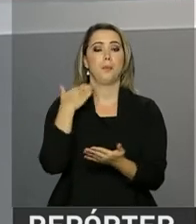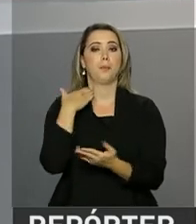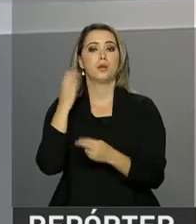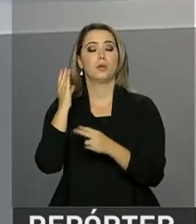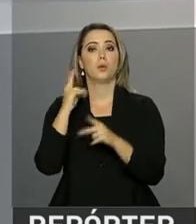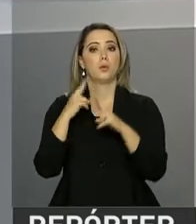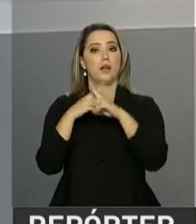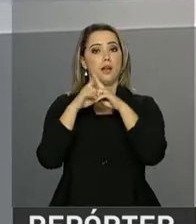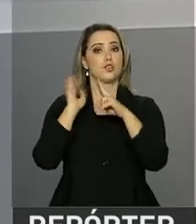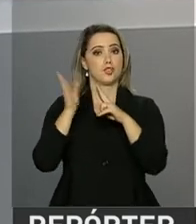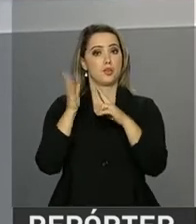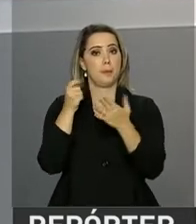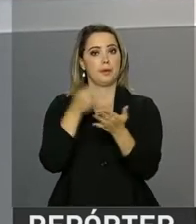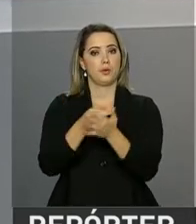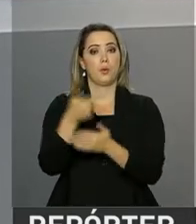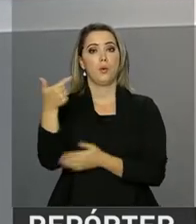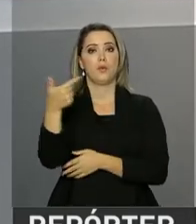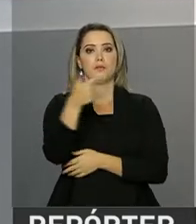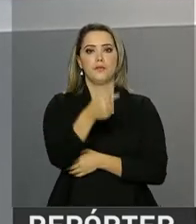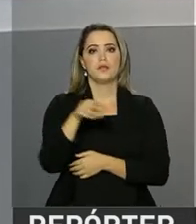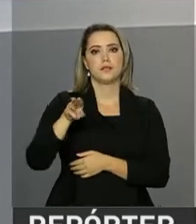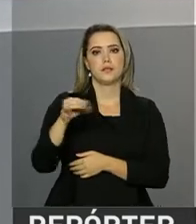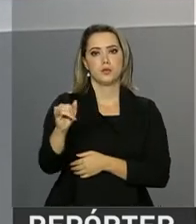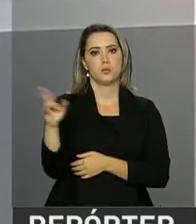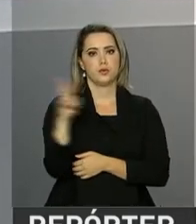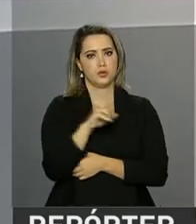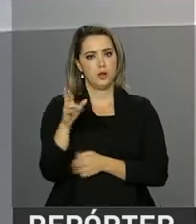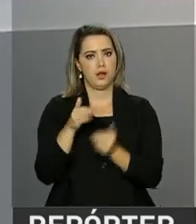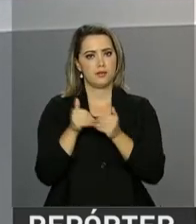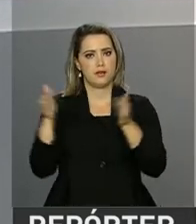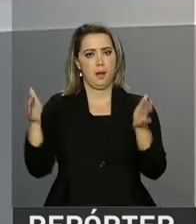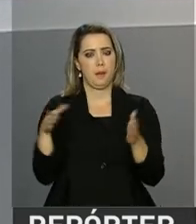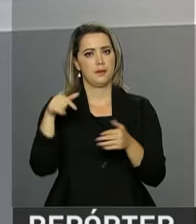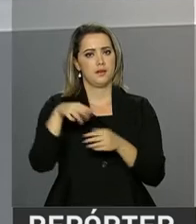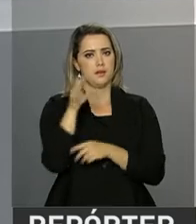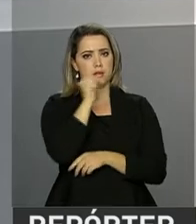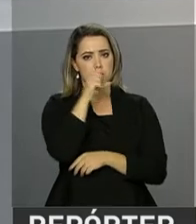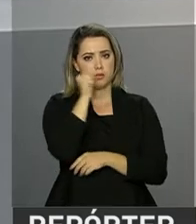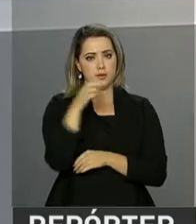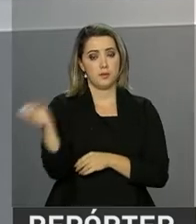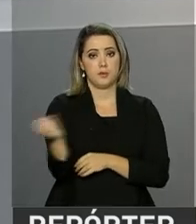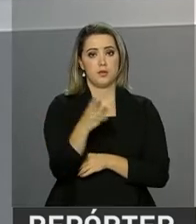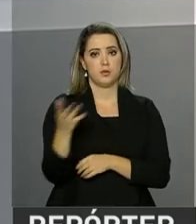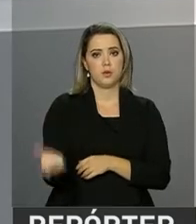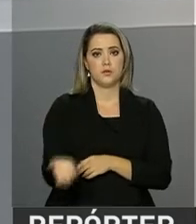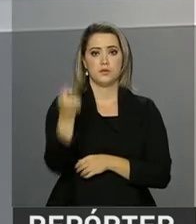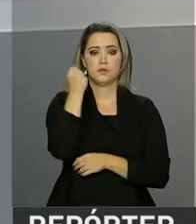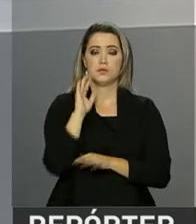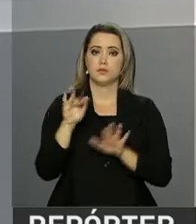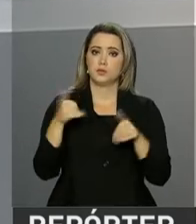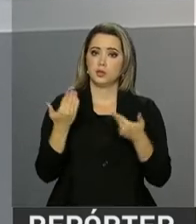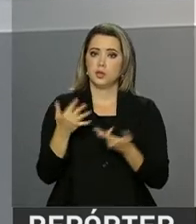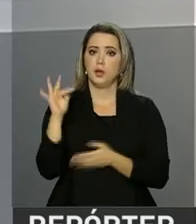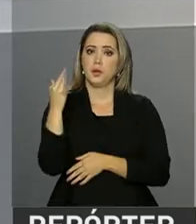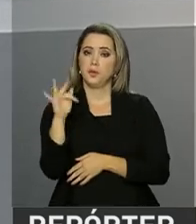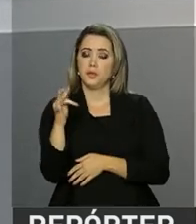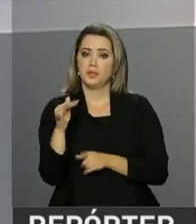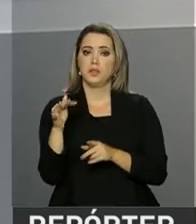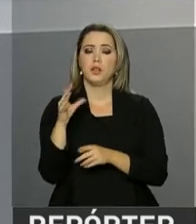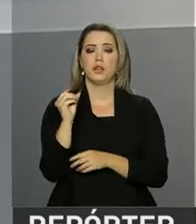27 bilhões de reais e vai abrir as agências neste sábado para novos saques por conta do feriado de corpus